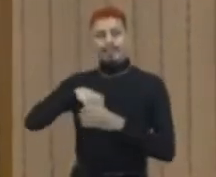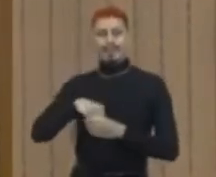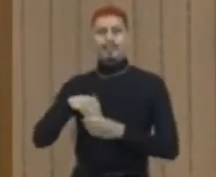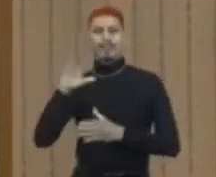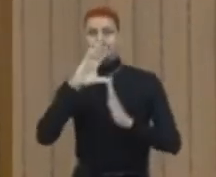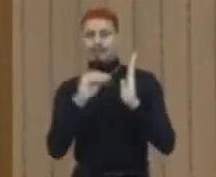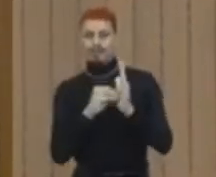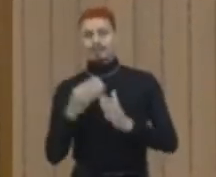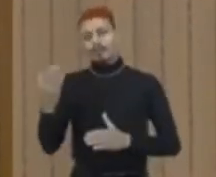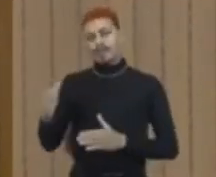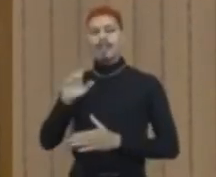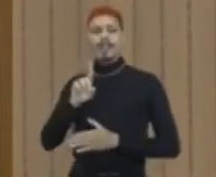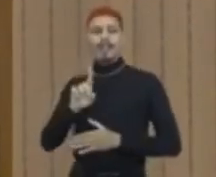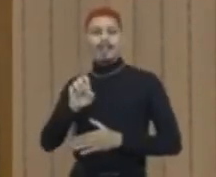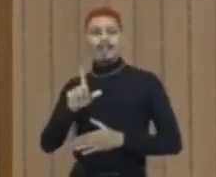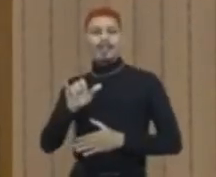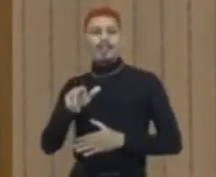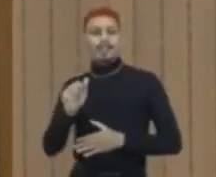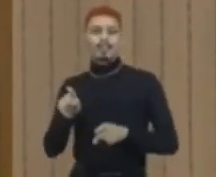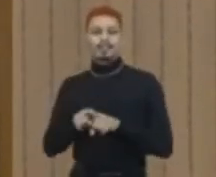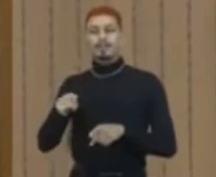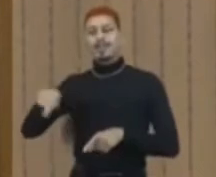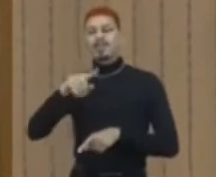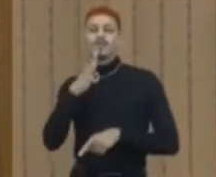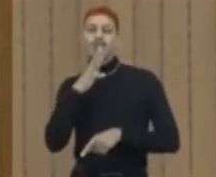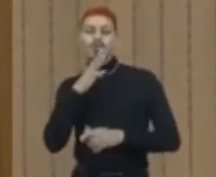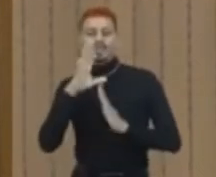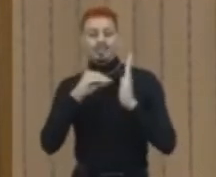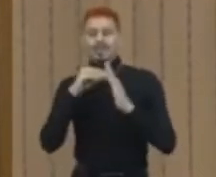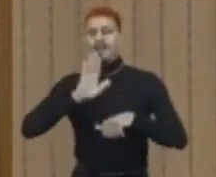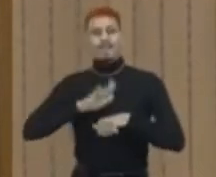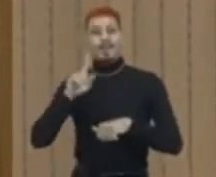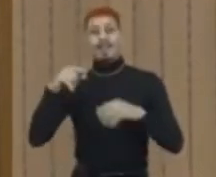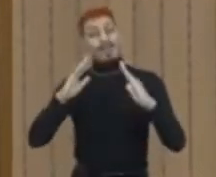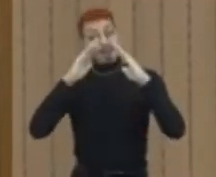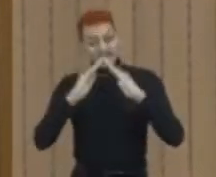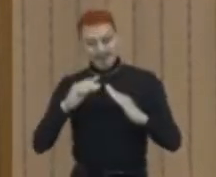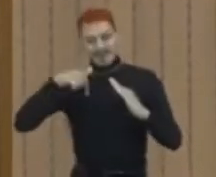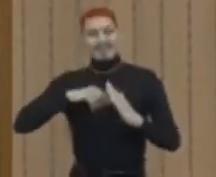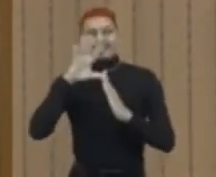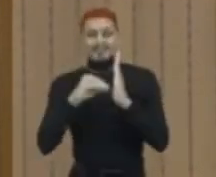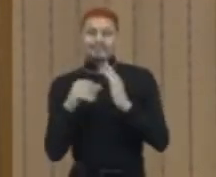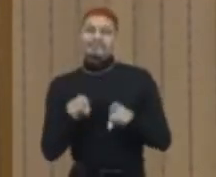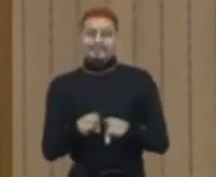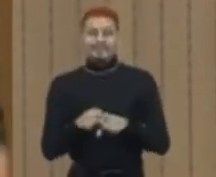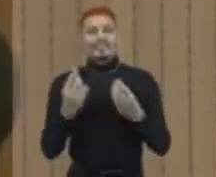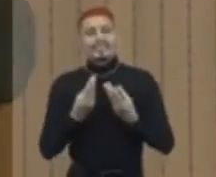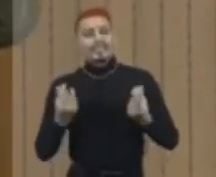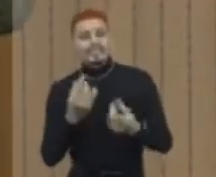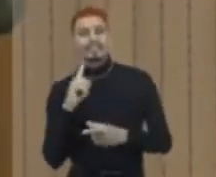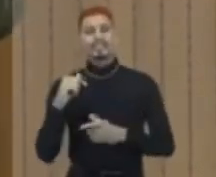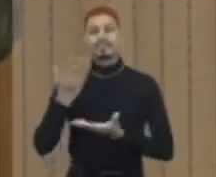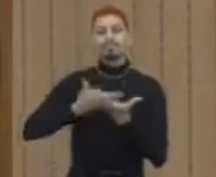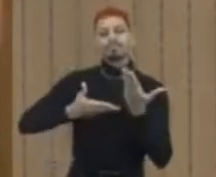Eliana também, o que conhece de Amazônia muito mais do que muita gente que mora na Amazônia, inclusive, e a sensibilidade em relação aos